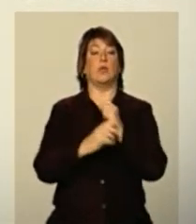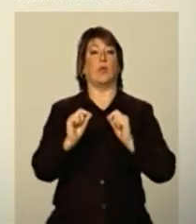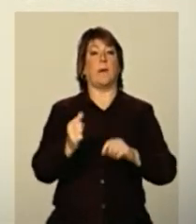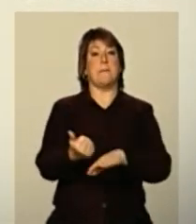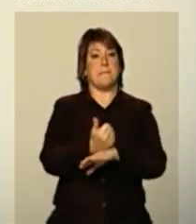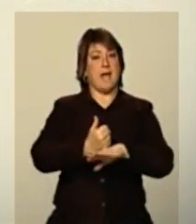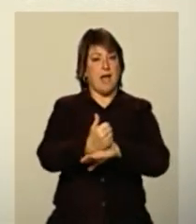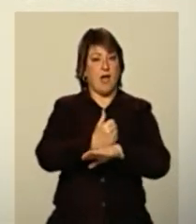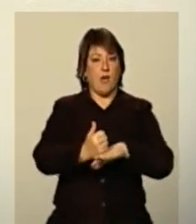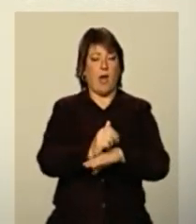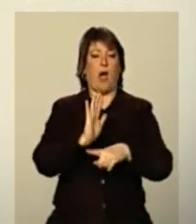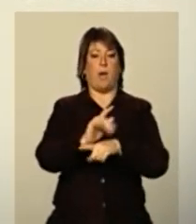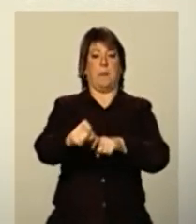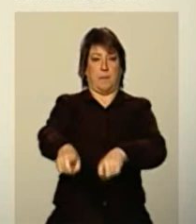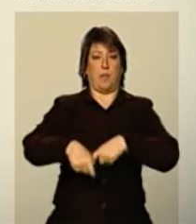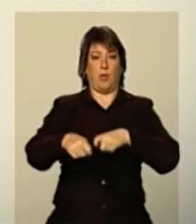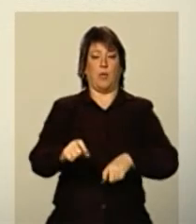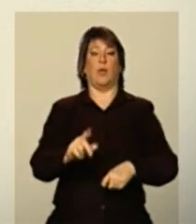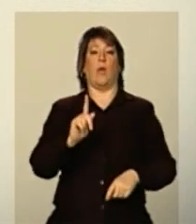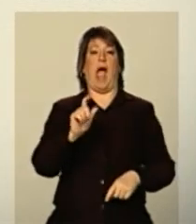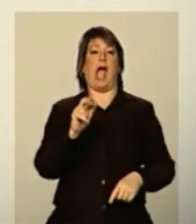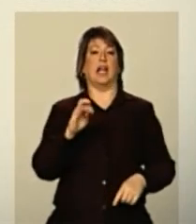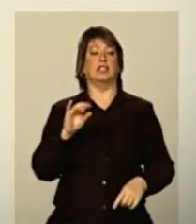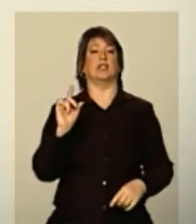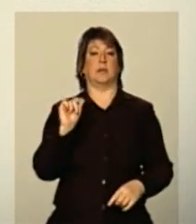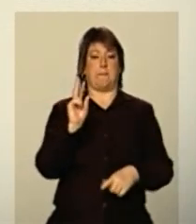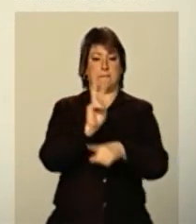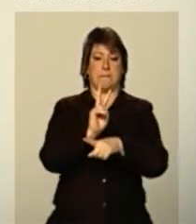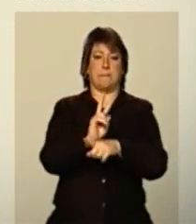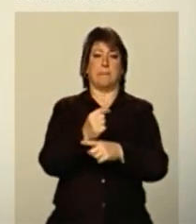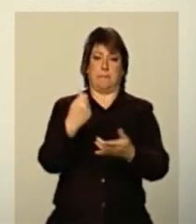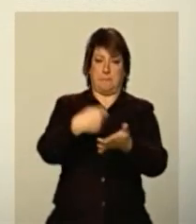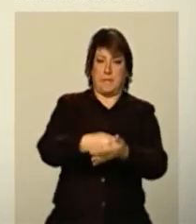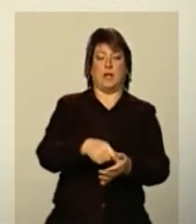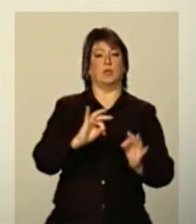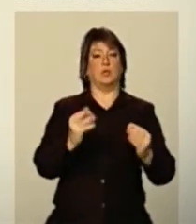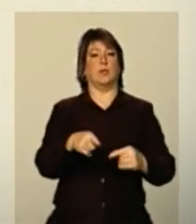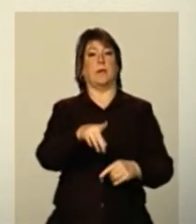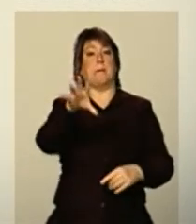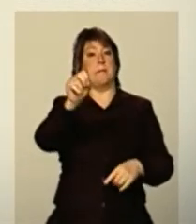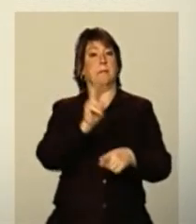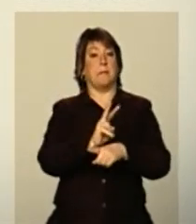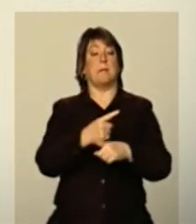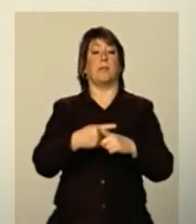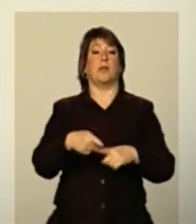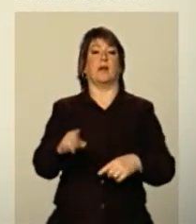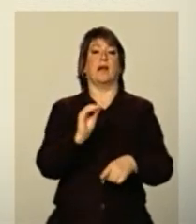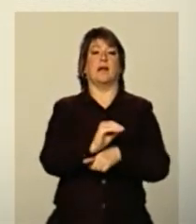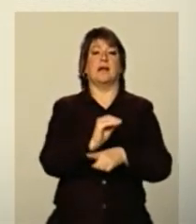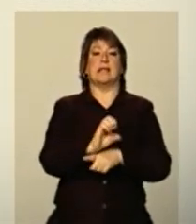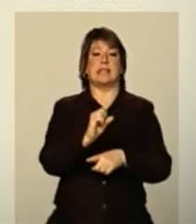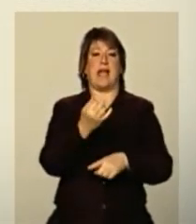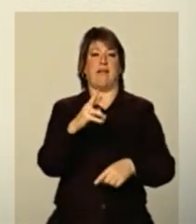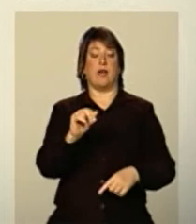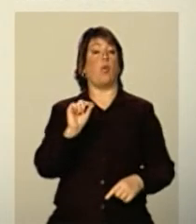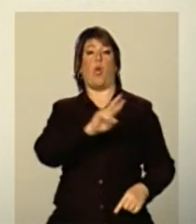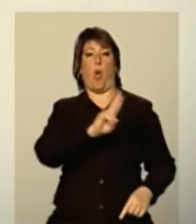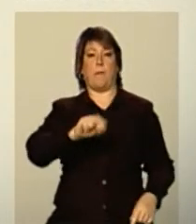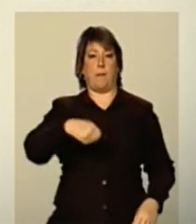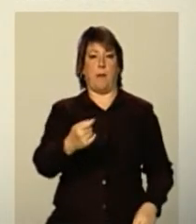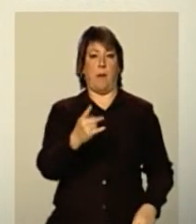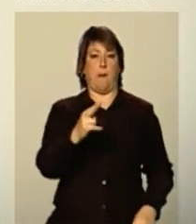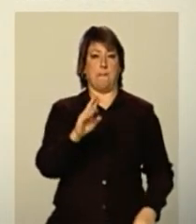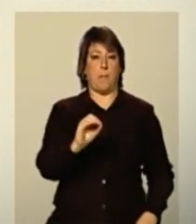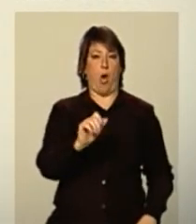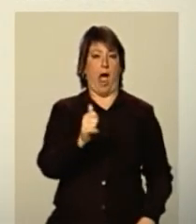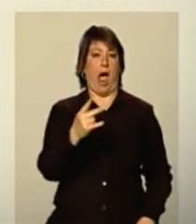pelo produtor para garantir o pagamento dos empréstimos que ele tomou no banco para financiar sua safra, chamado de ProAgro.